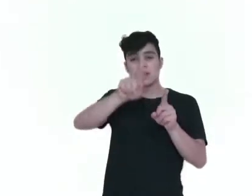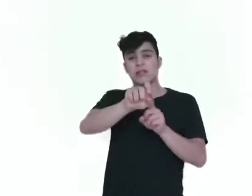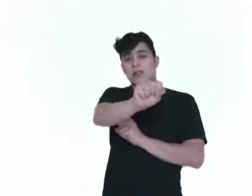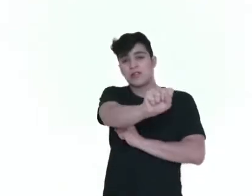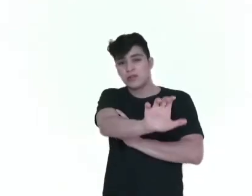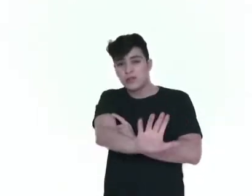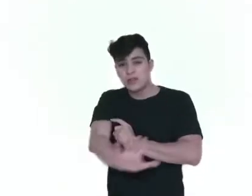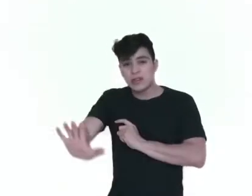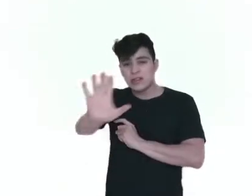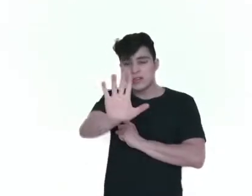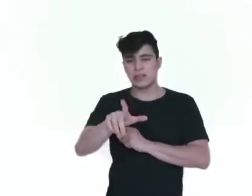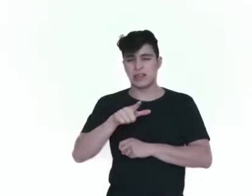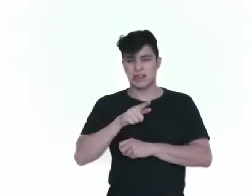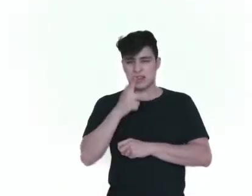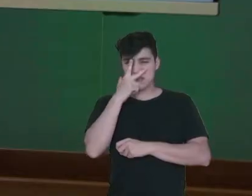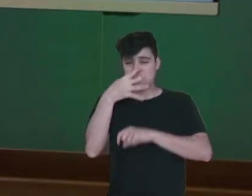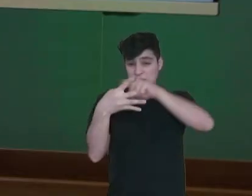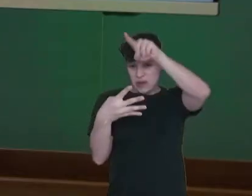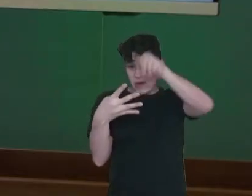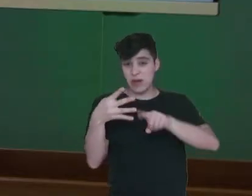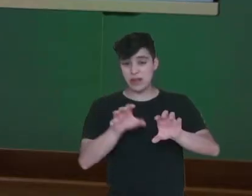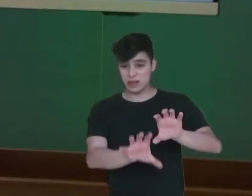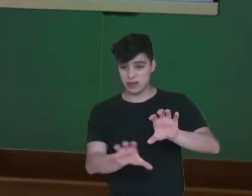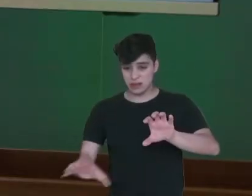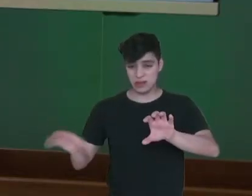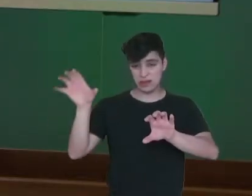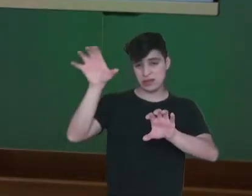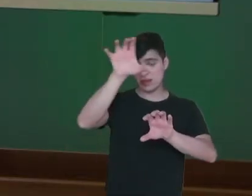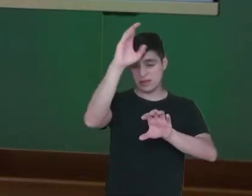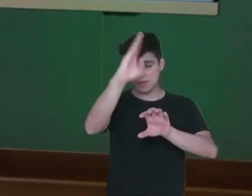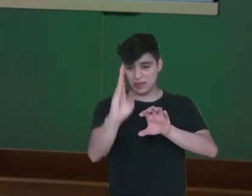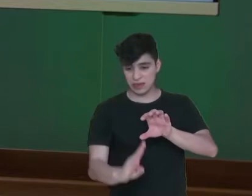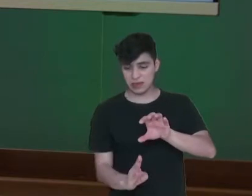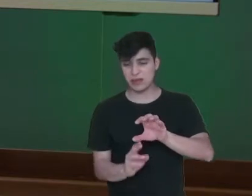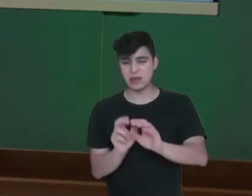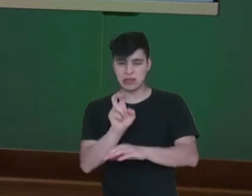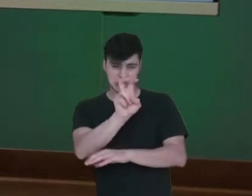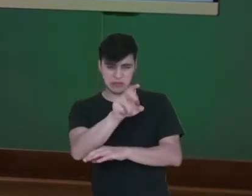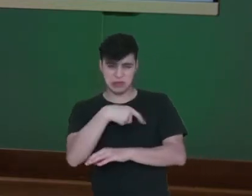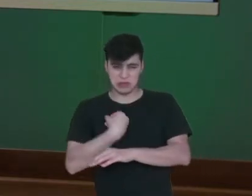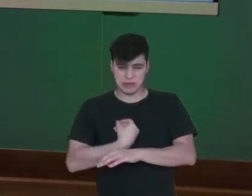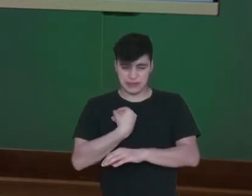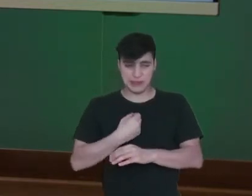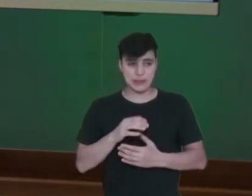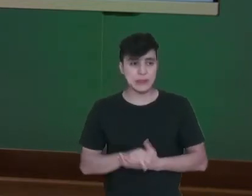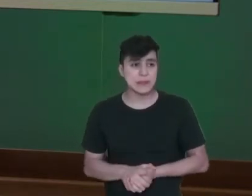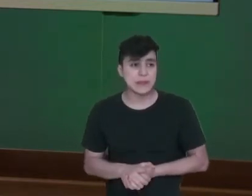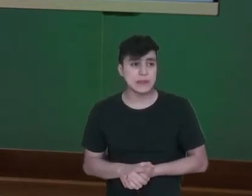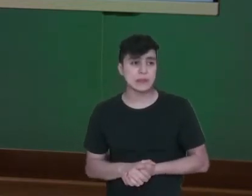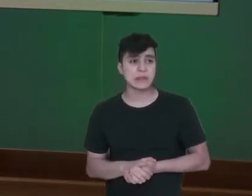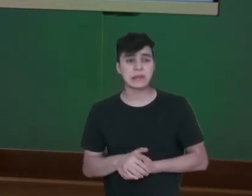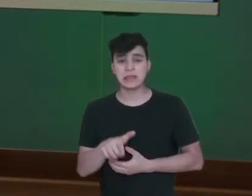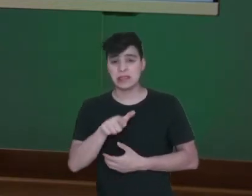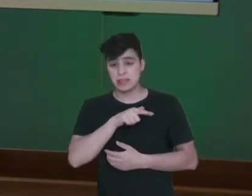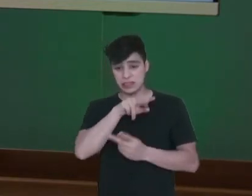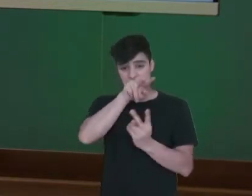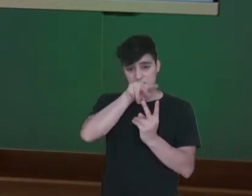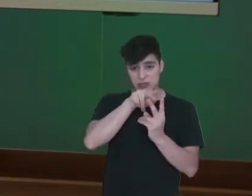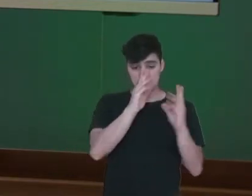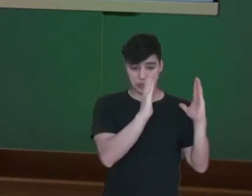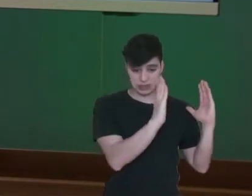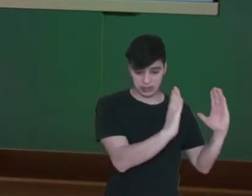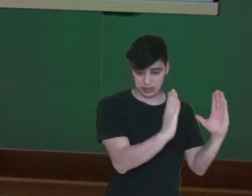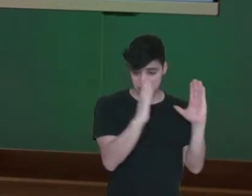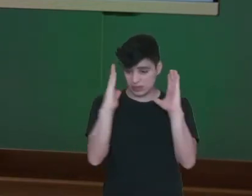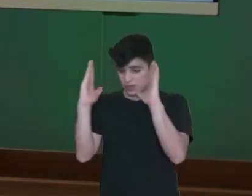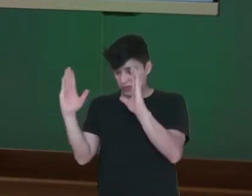está presente ali em 4 regiões, né, do Brasil, das 5 que nós temos. Apresenta 2 estações